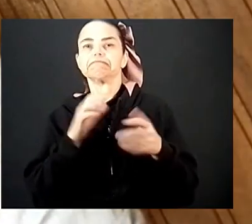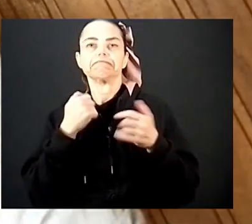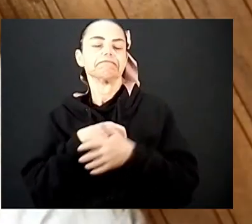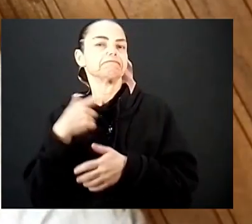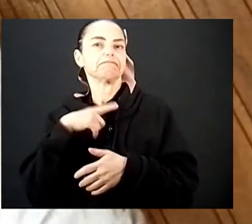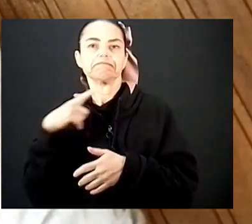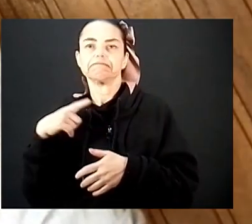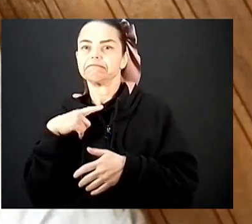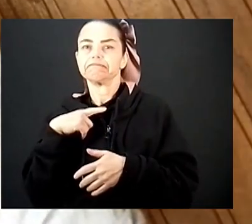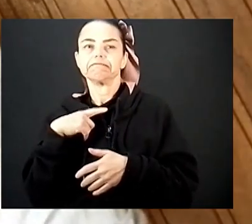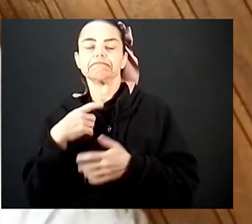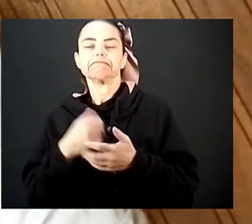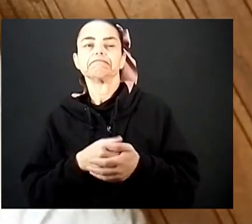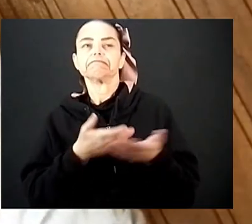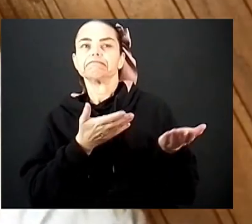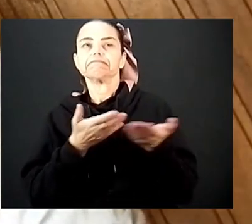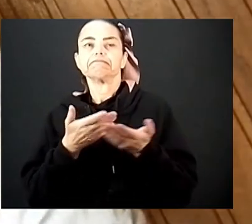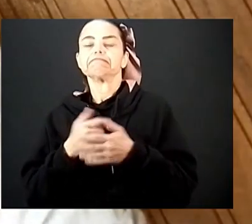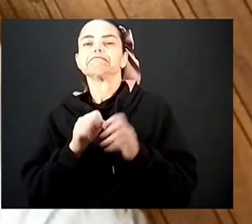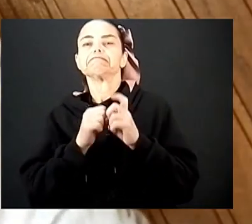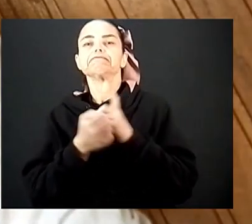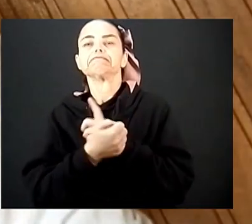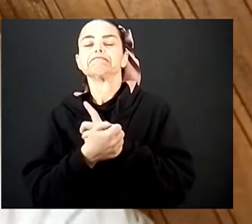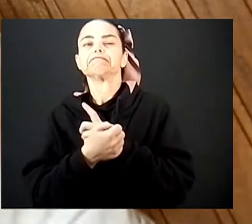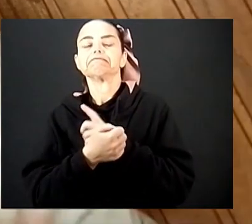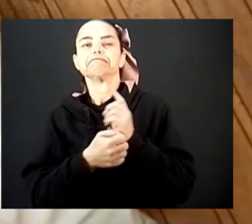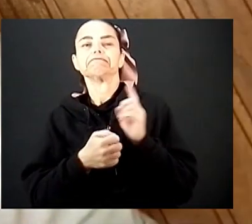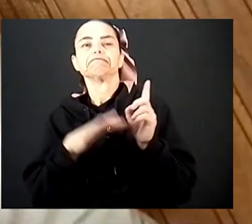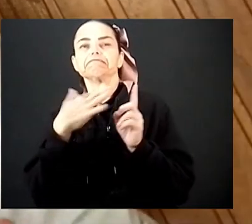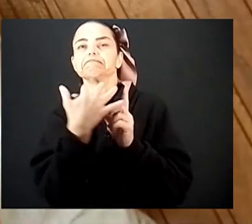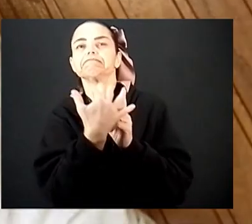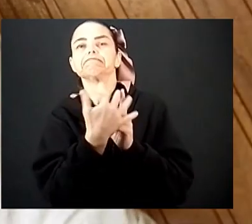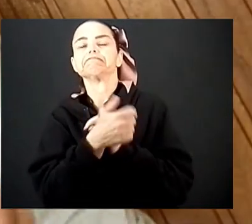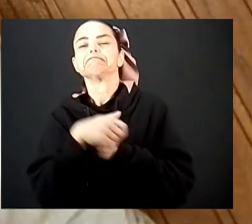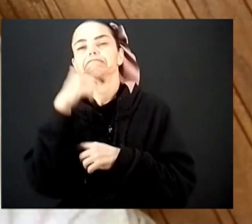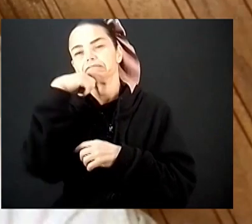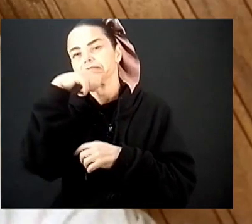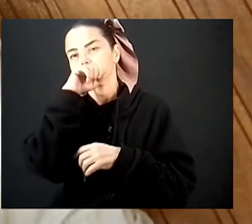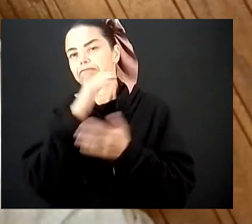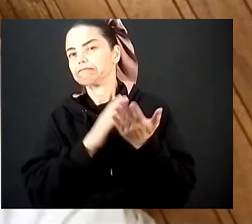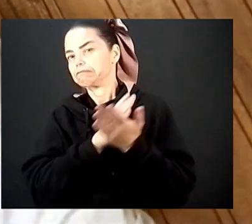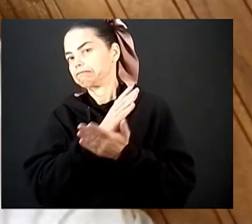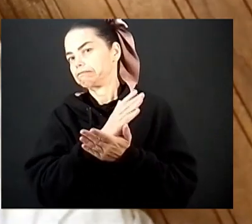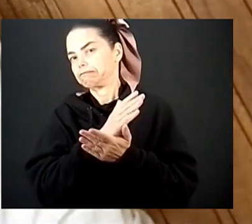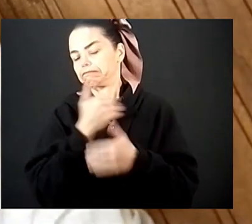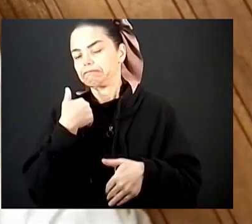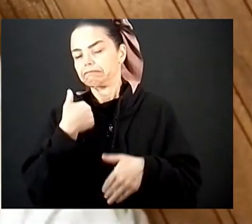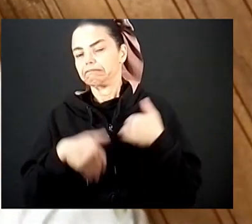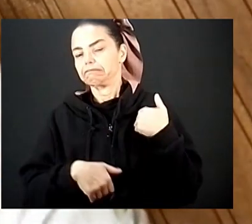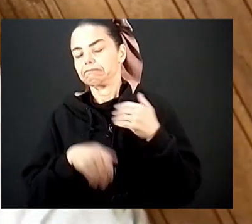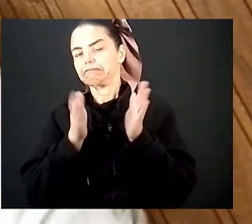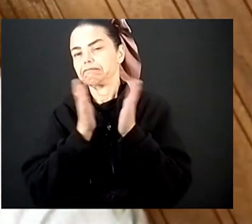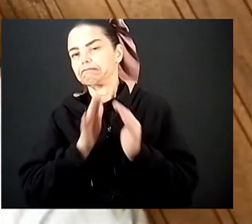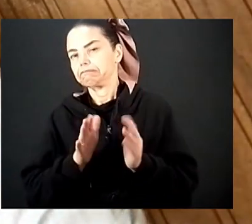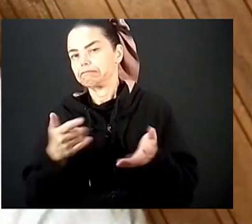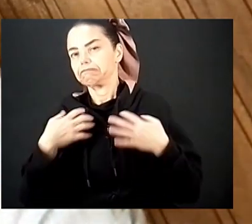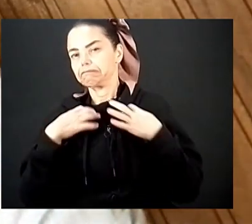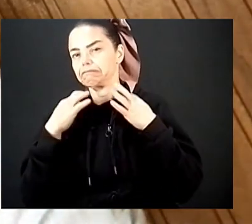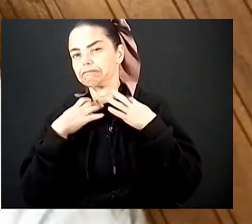convívio social para não se expor, já que nem a mãe está aprovando o corpo ou a roupa, ou seja lá o que